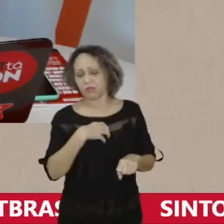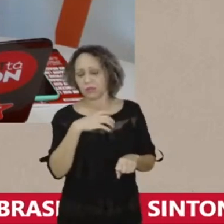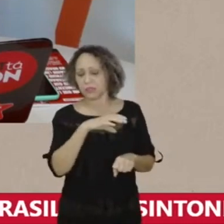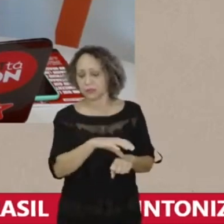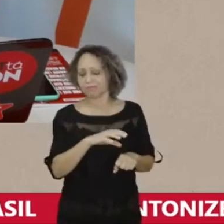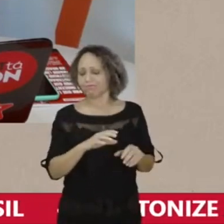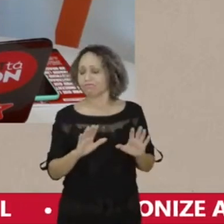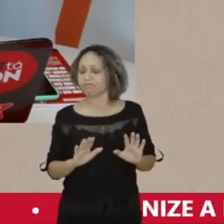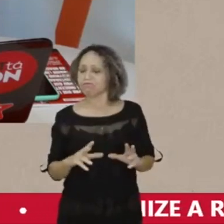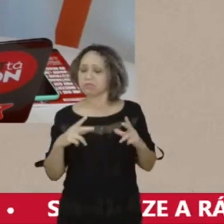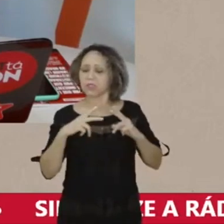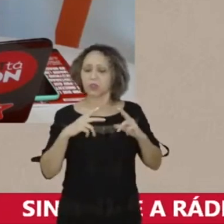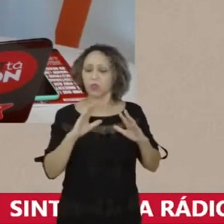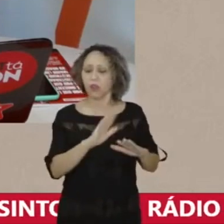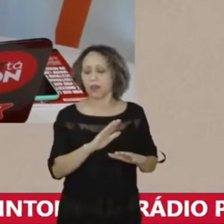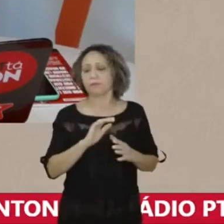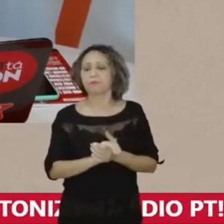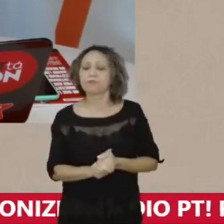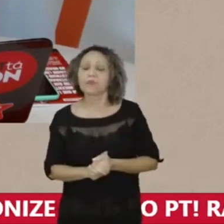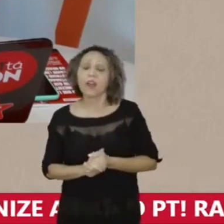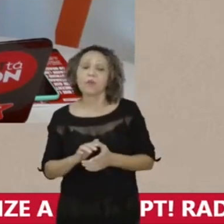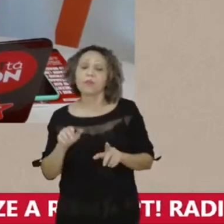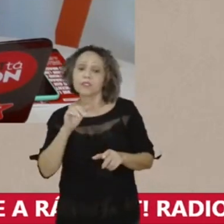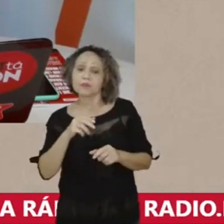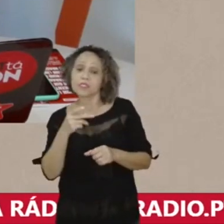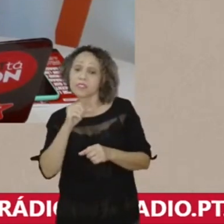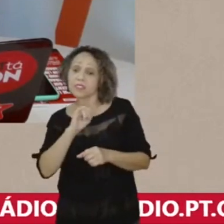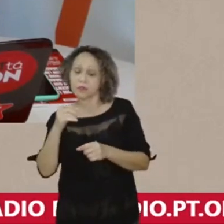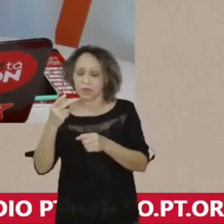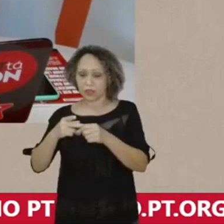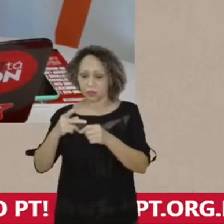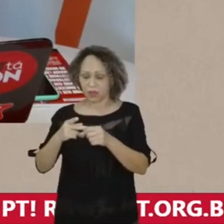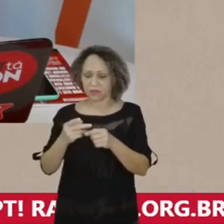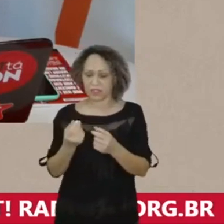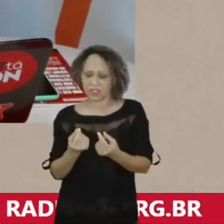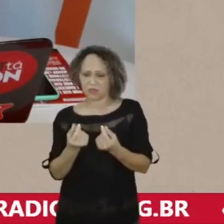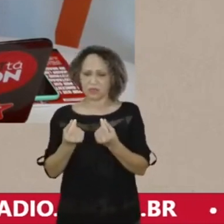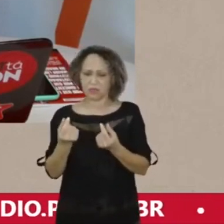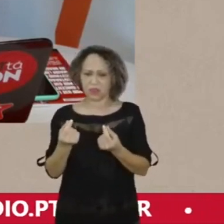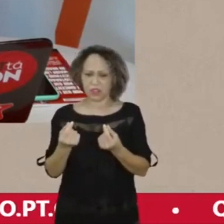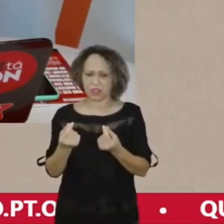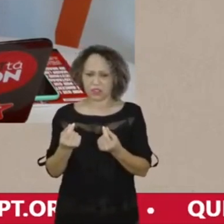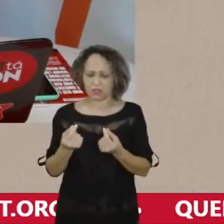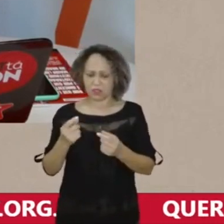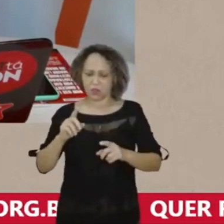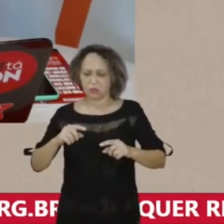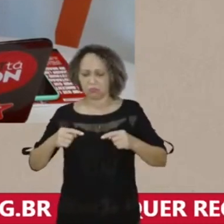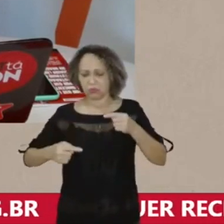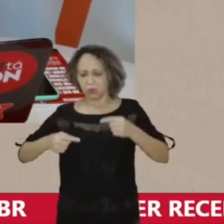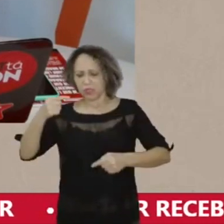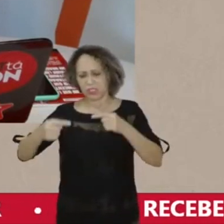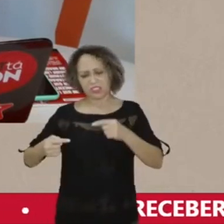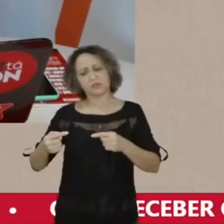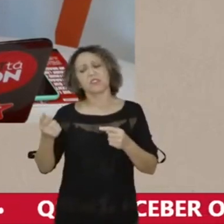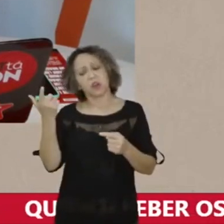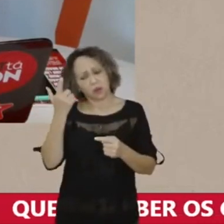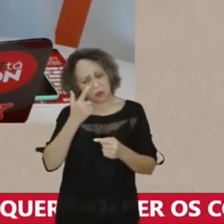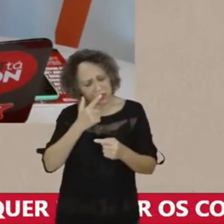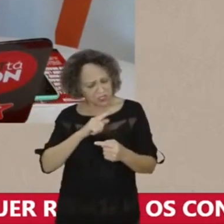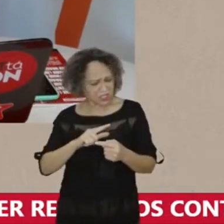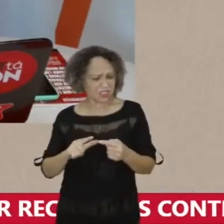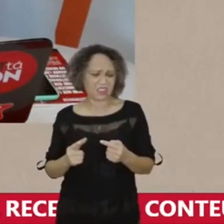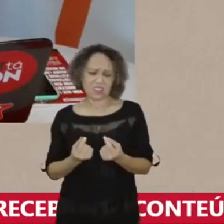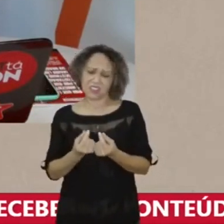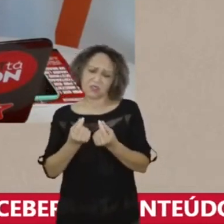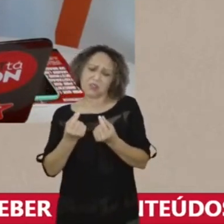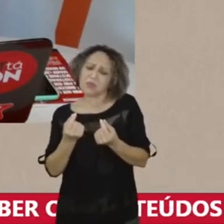né, fizesse os preços a partir dos seus custos competitivos, ela é uma empresa que consegue praticar preços muito razoáveis para a população,